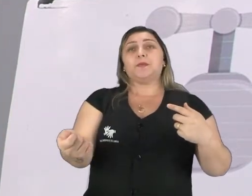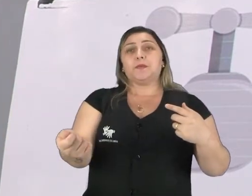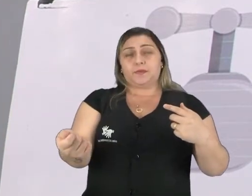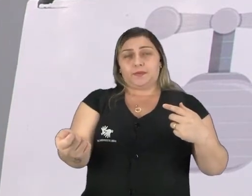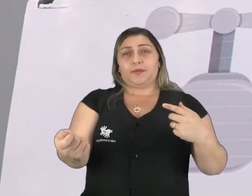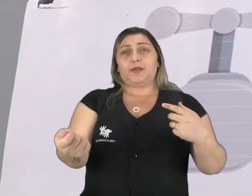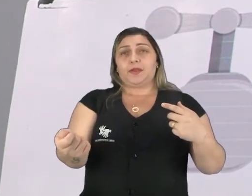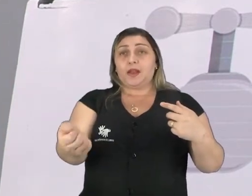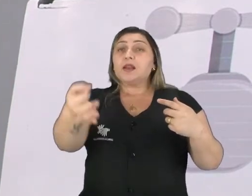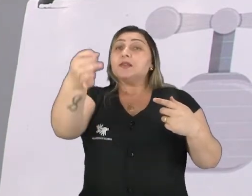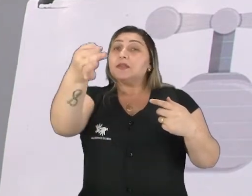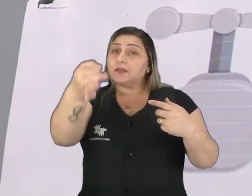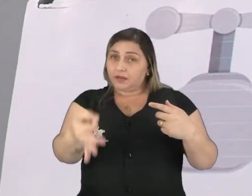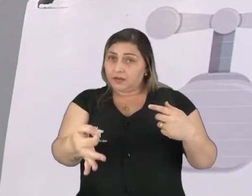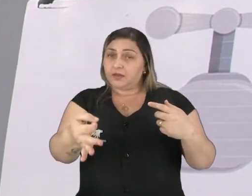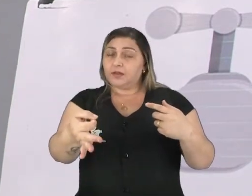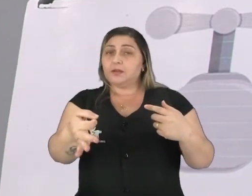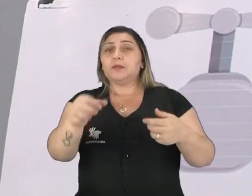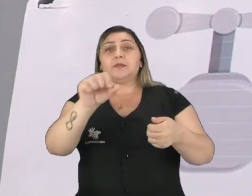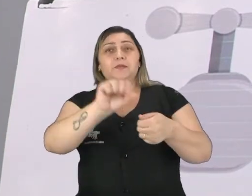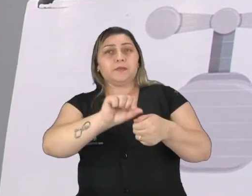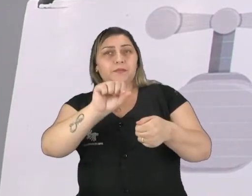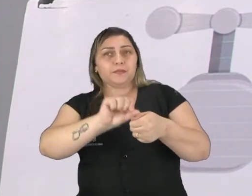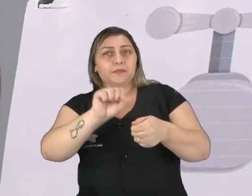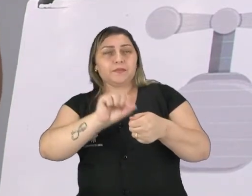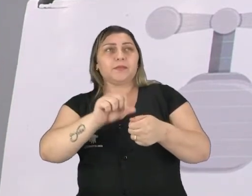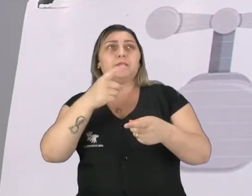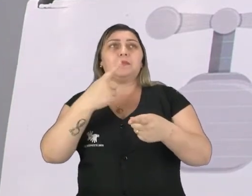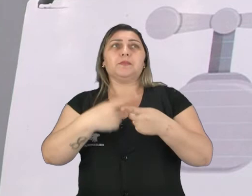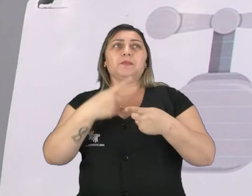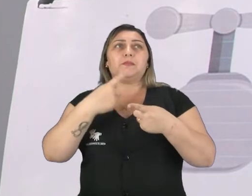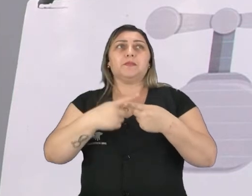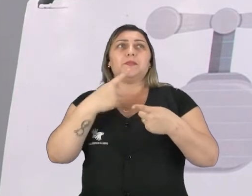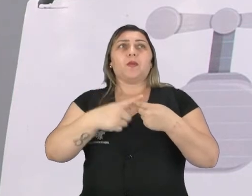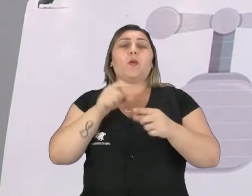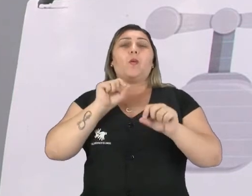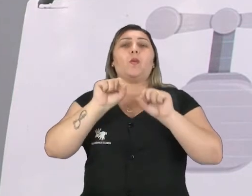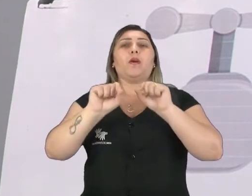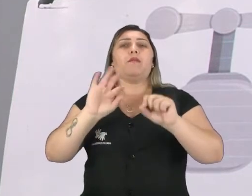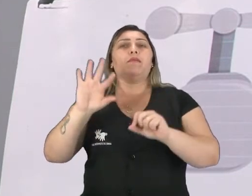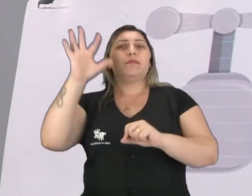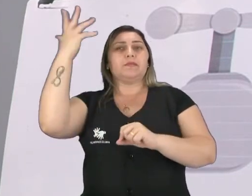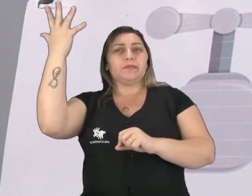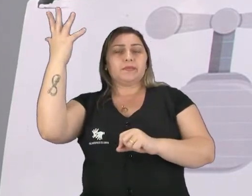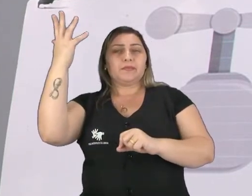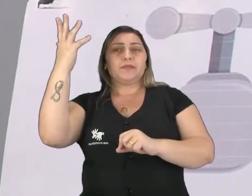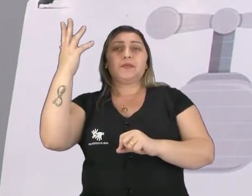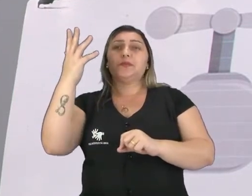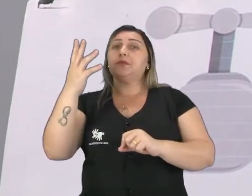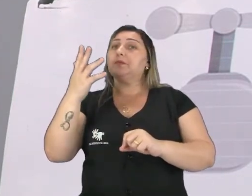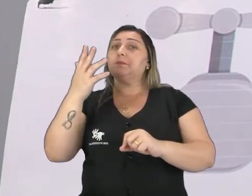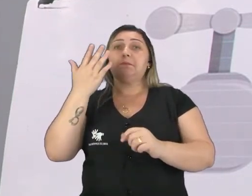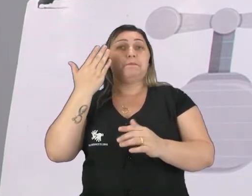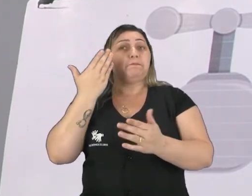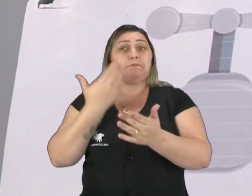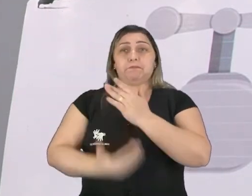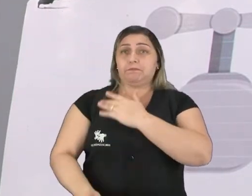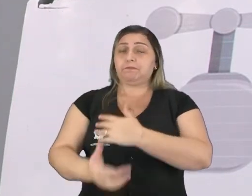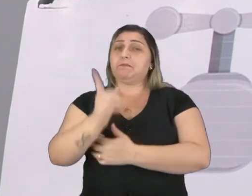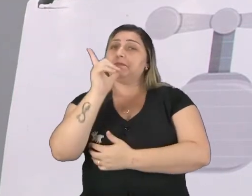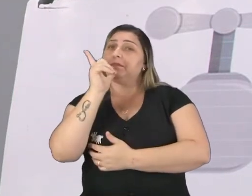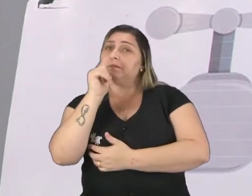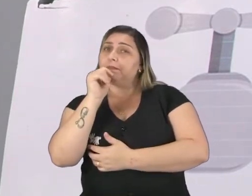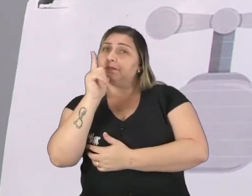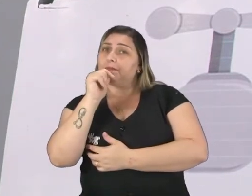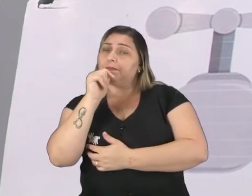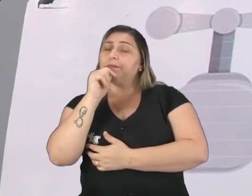Essa é a maneira correta, porque assim, o que vai acontecer? Não vamos